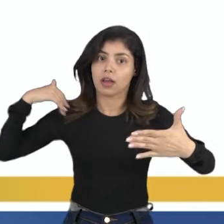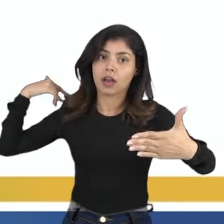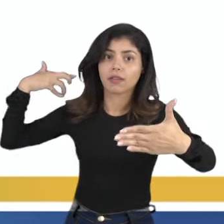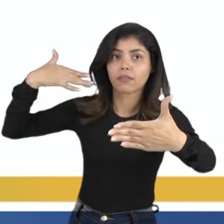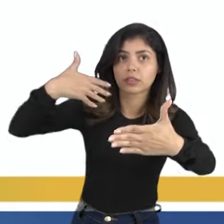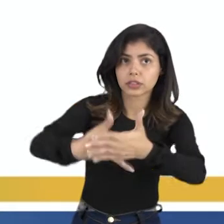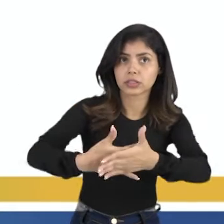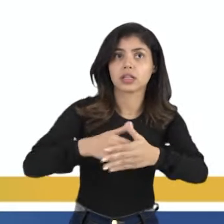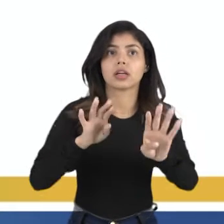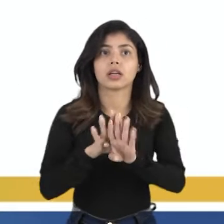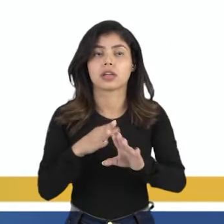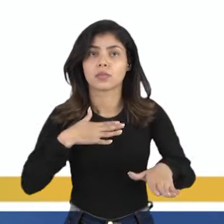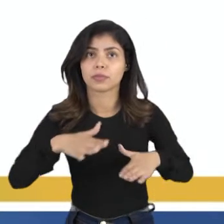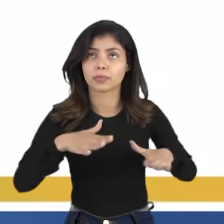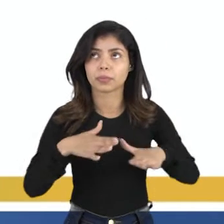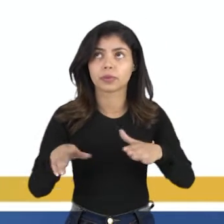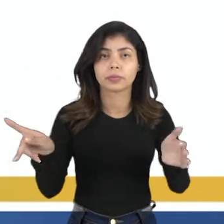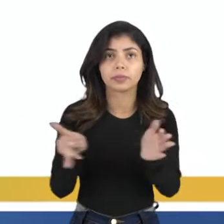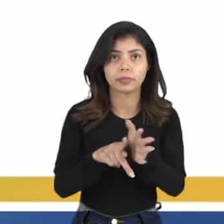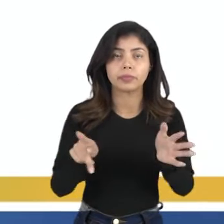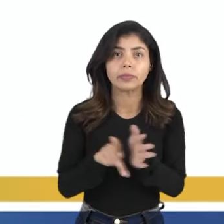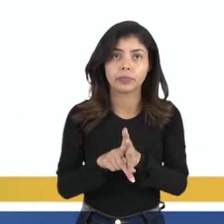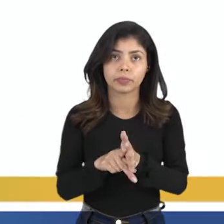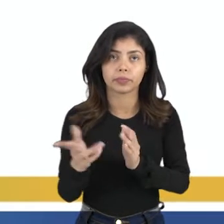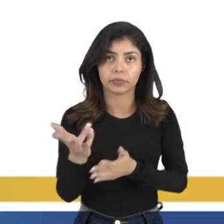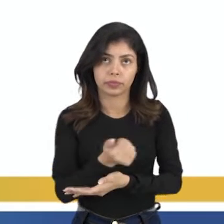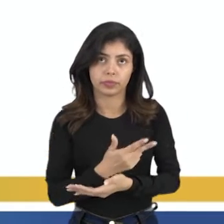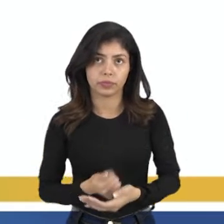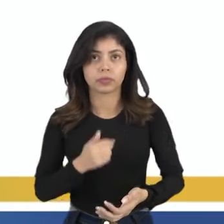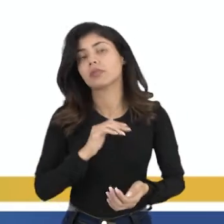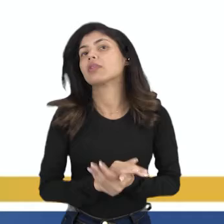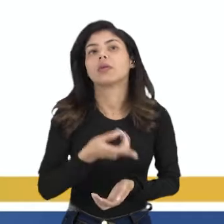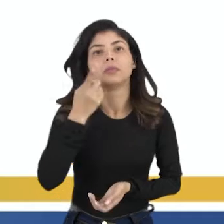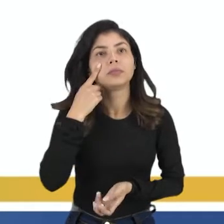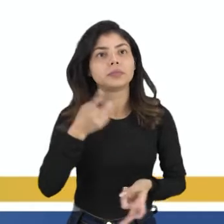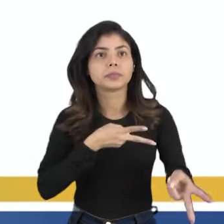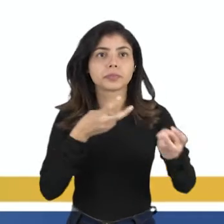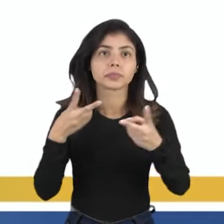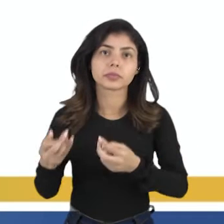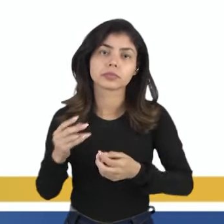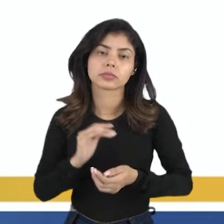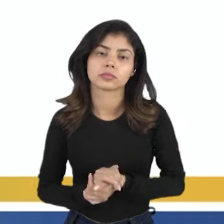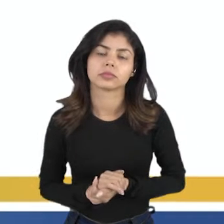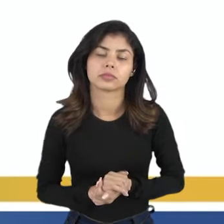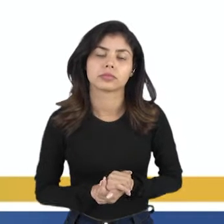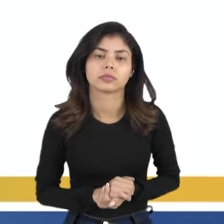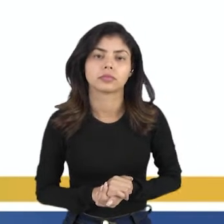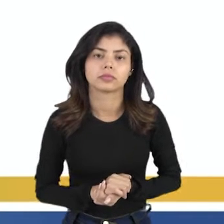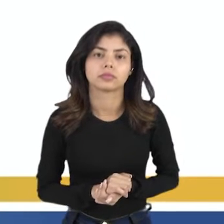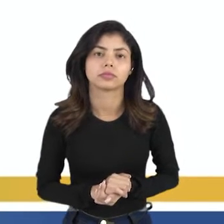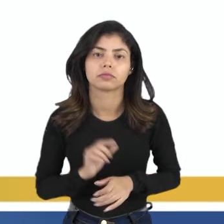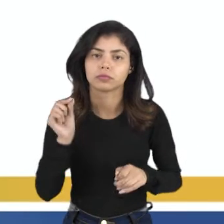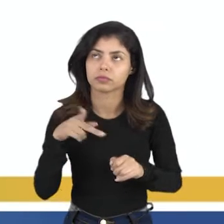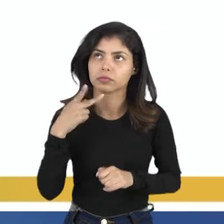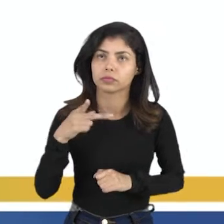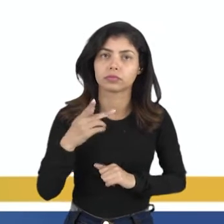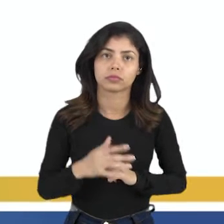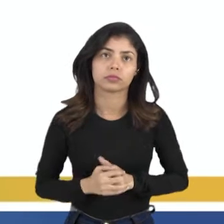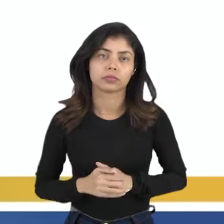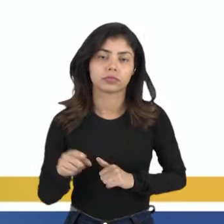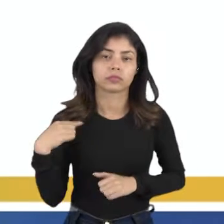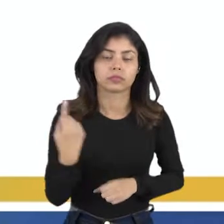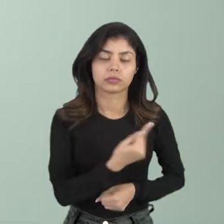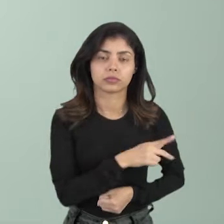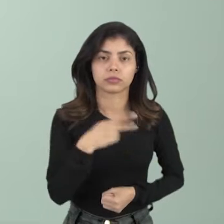contexto, um movimento pioneiro das artes. Então, observem do que é que nós estamos falando, né?